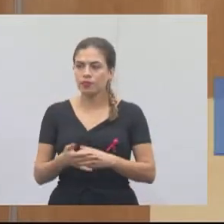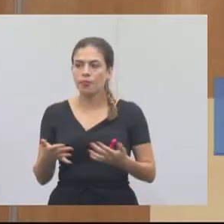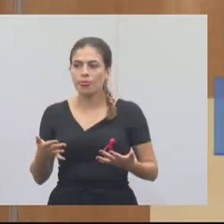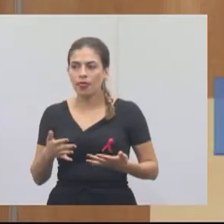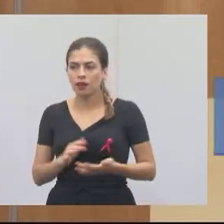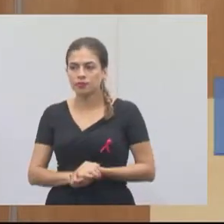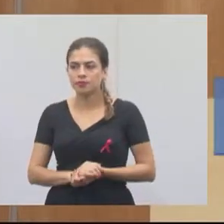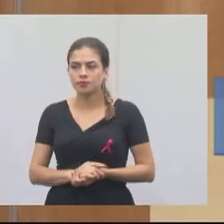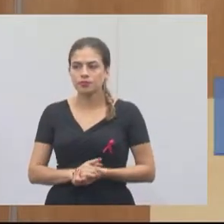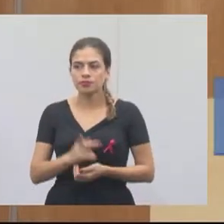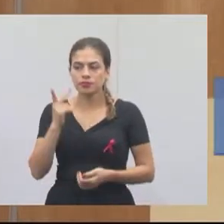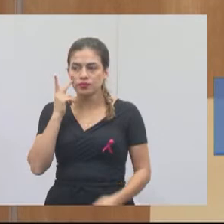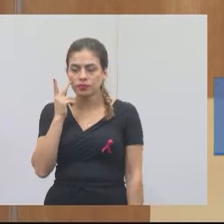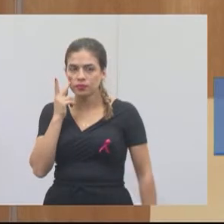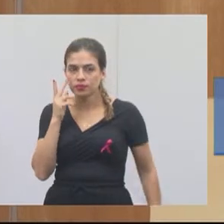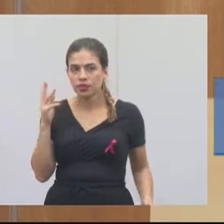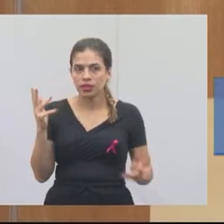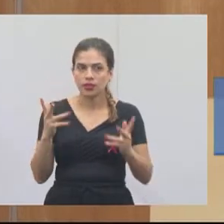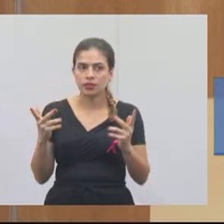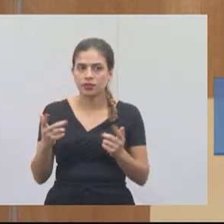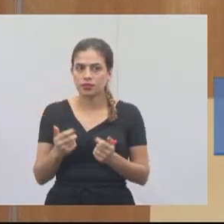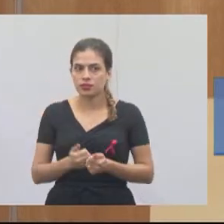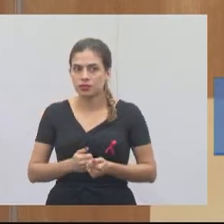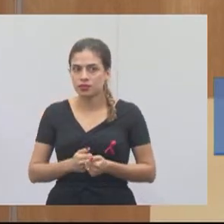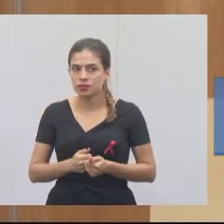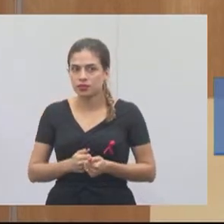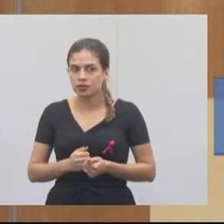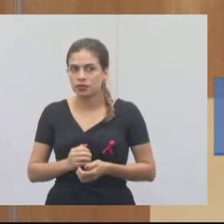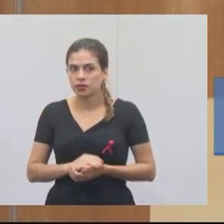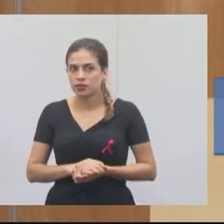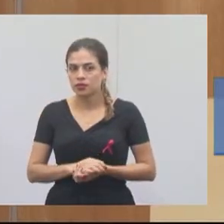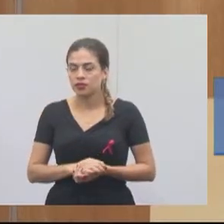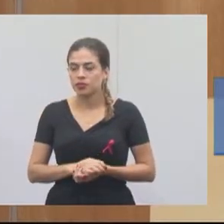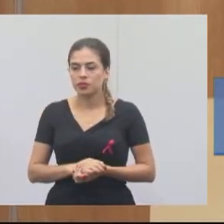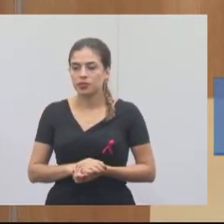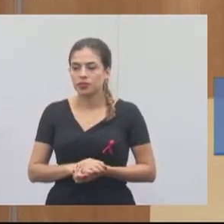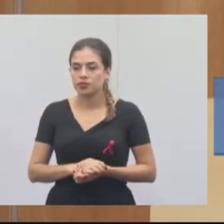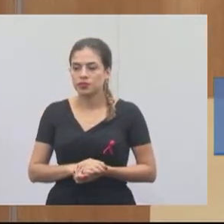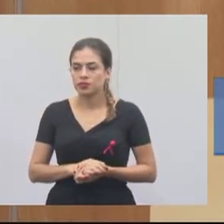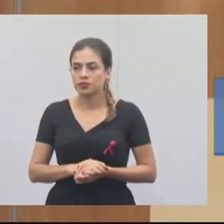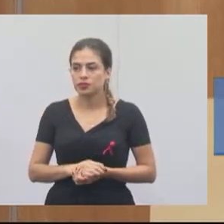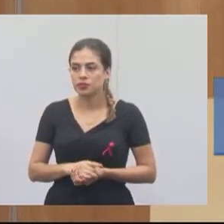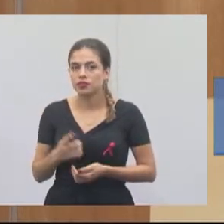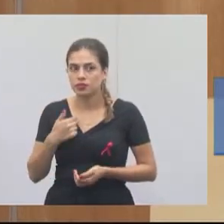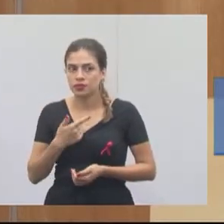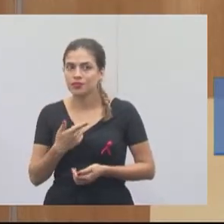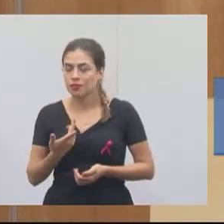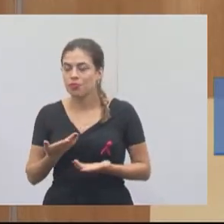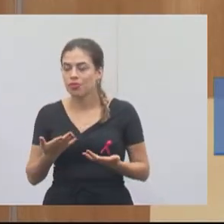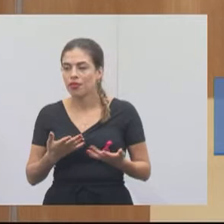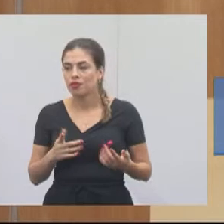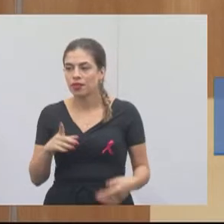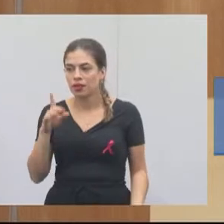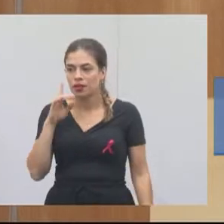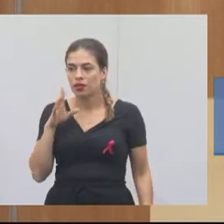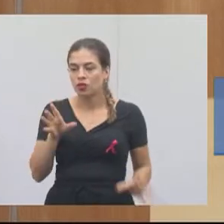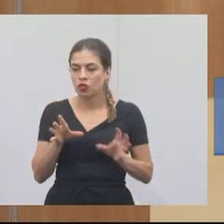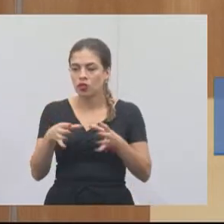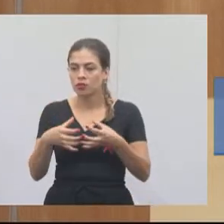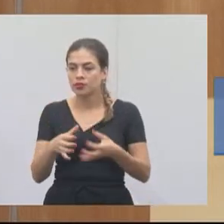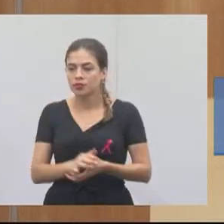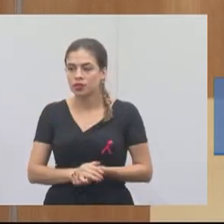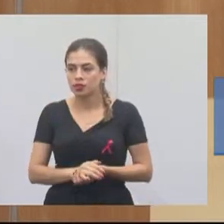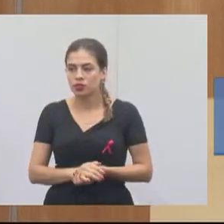momento, Paulinho, maravilhoso da nossa criança. Inclusive, hoje nós pudemos ter aí uma comissão,